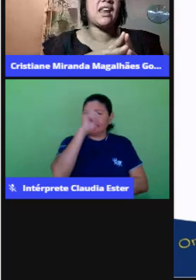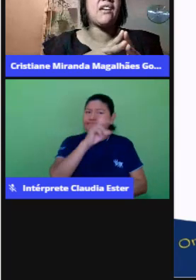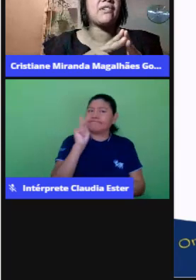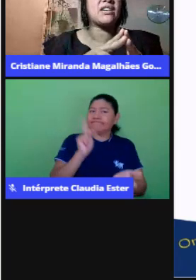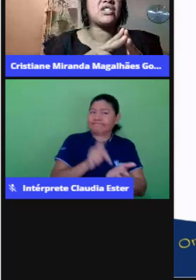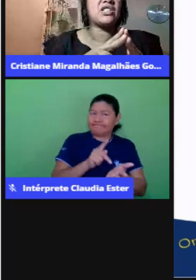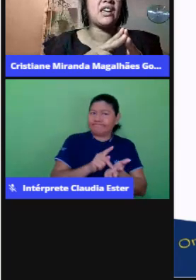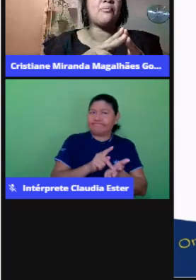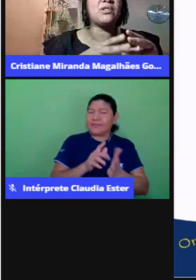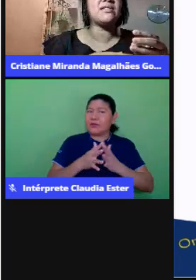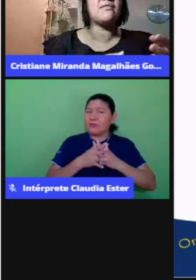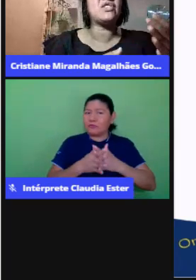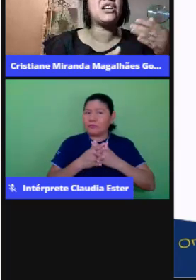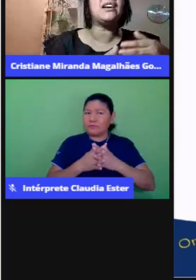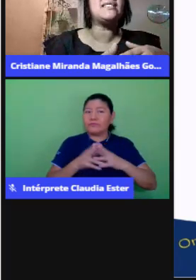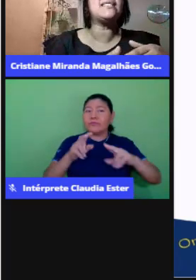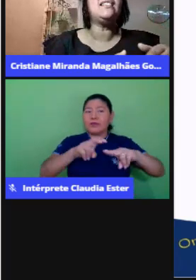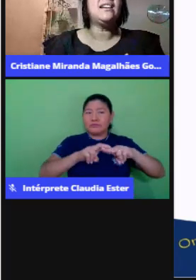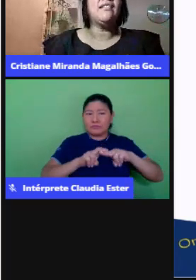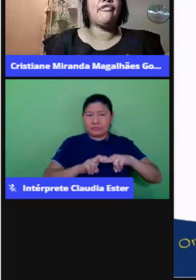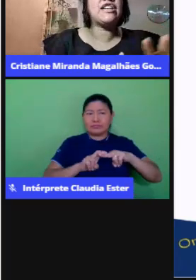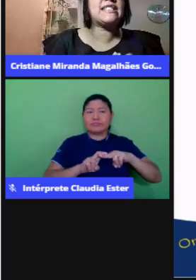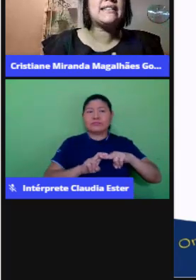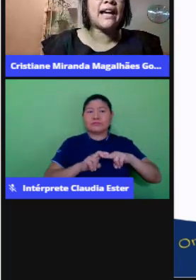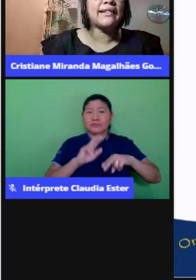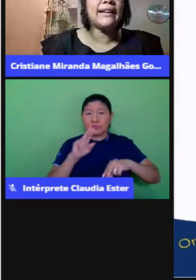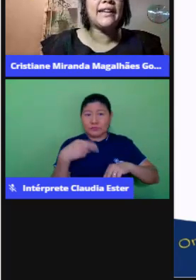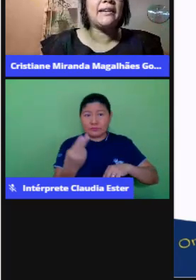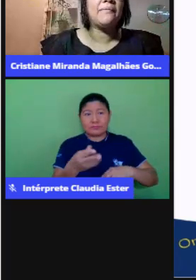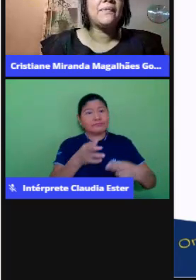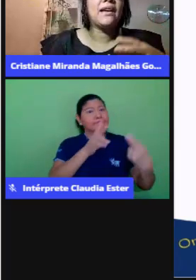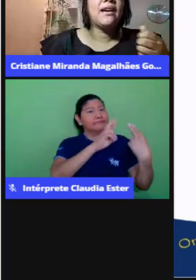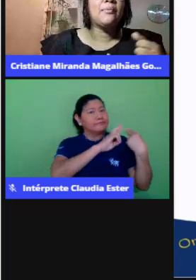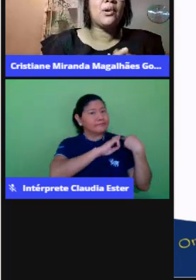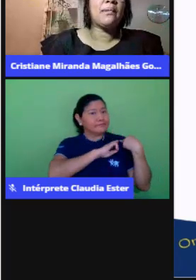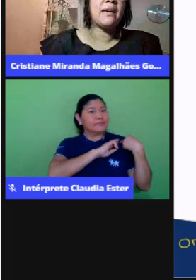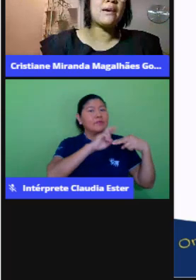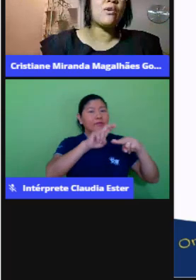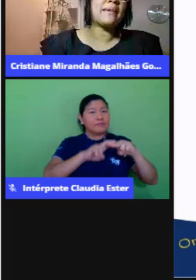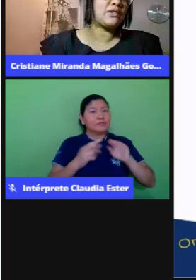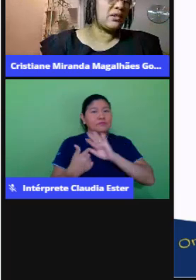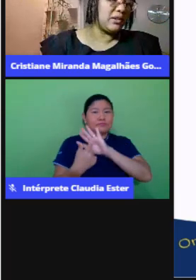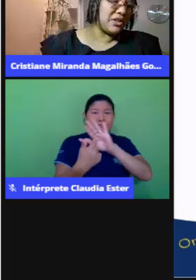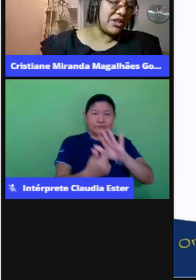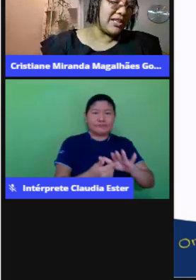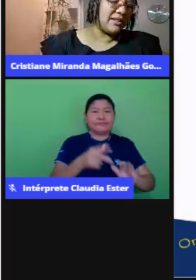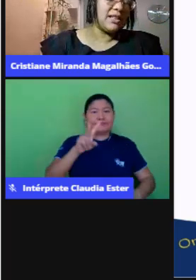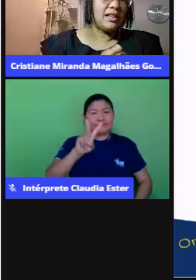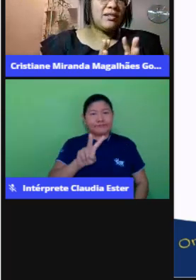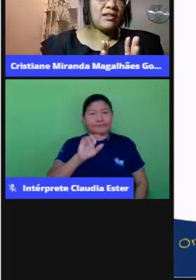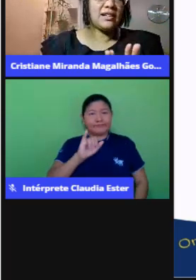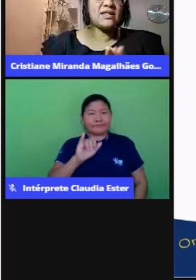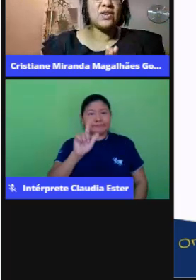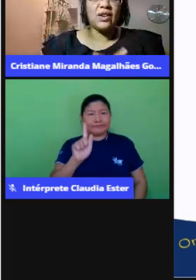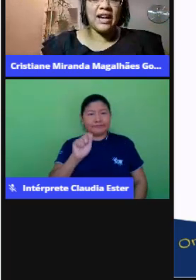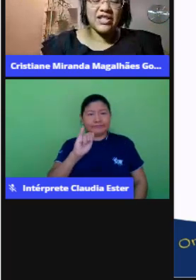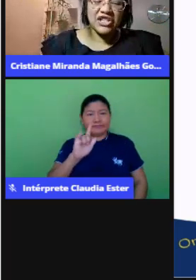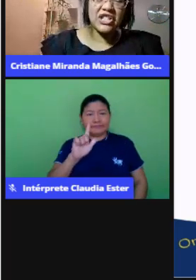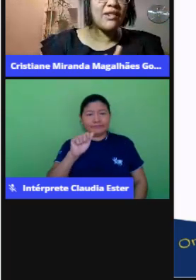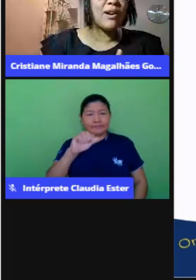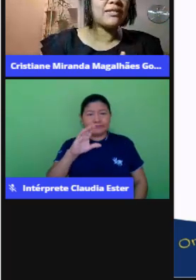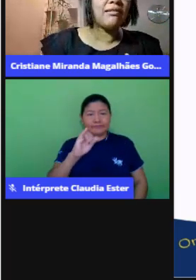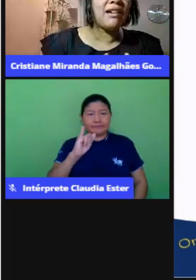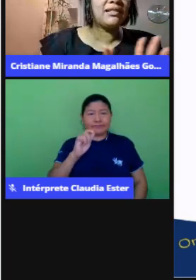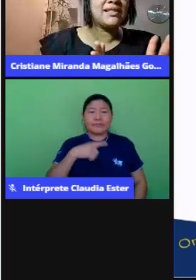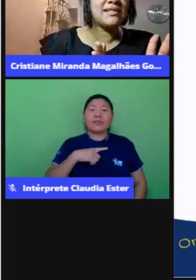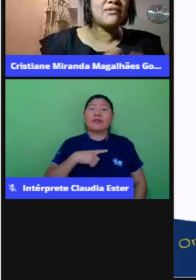grande tarefa que a gente tem, por isso a vigilância foi citada aqui. Problema com a metodologia. Olha só, a